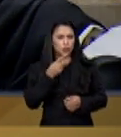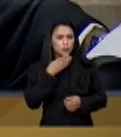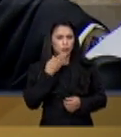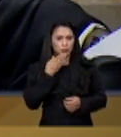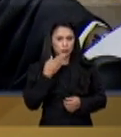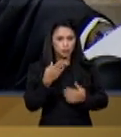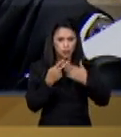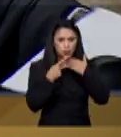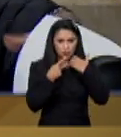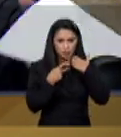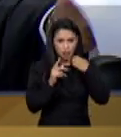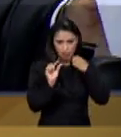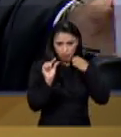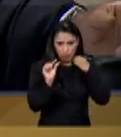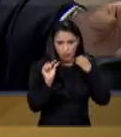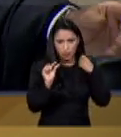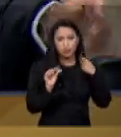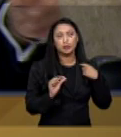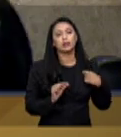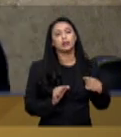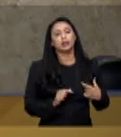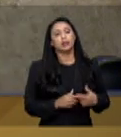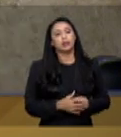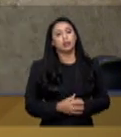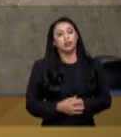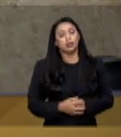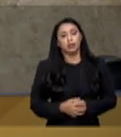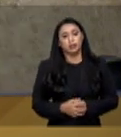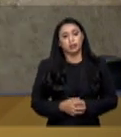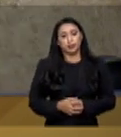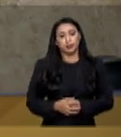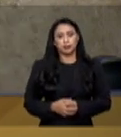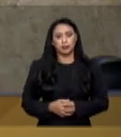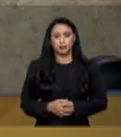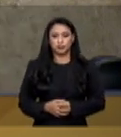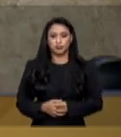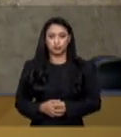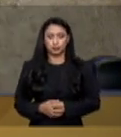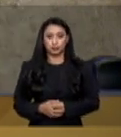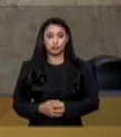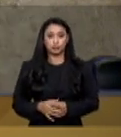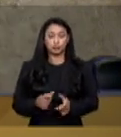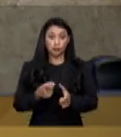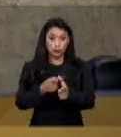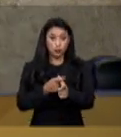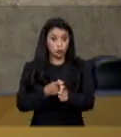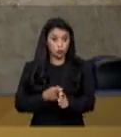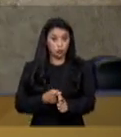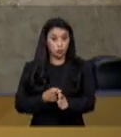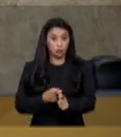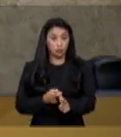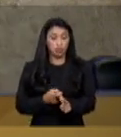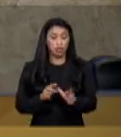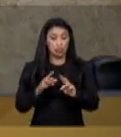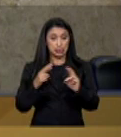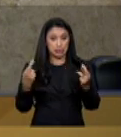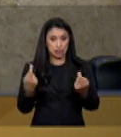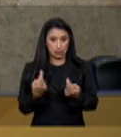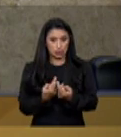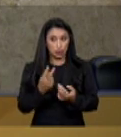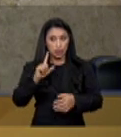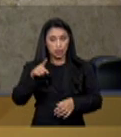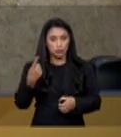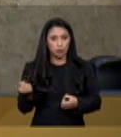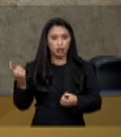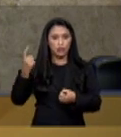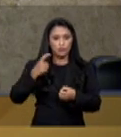quando eu terminar, eu vou lhe dar a palavra. De sorte que eu vou suspender os trabalhos e, na volta do